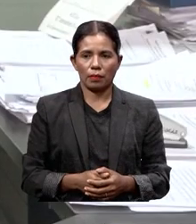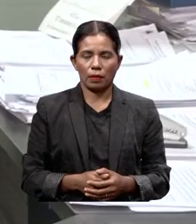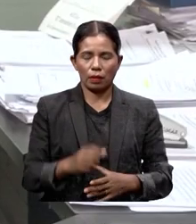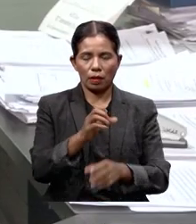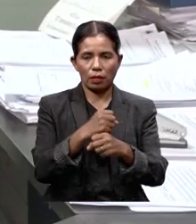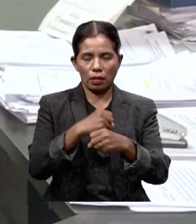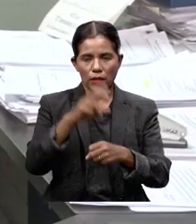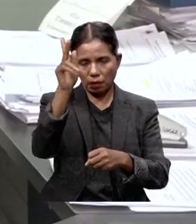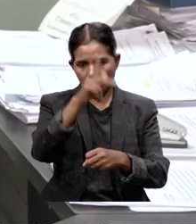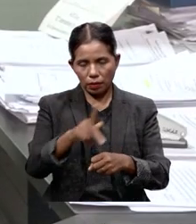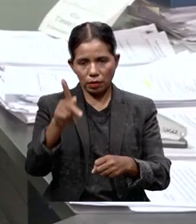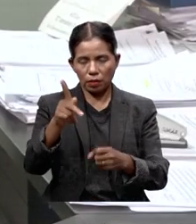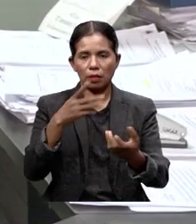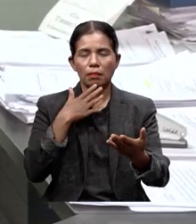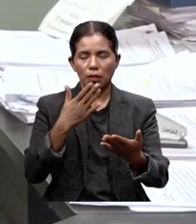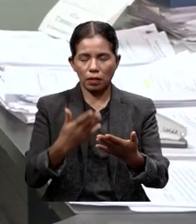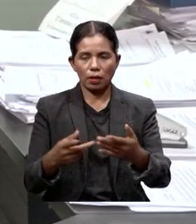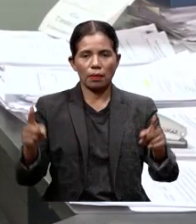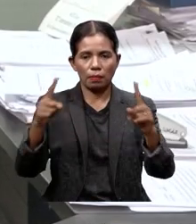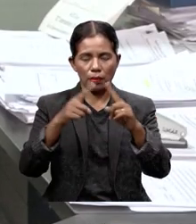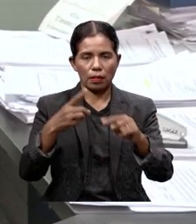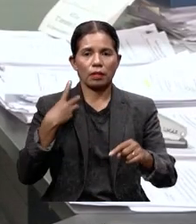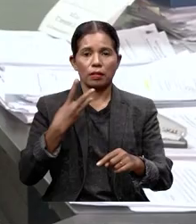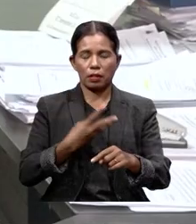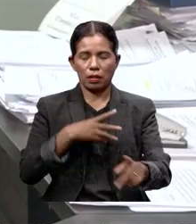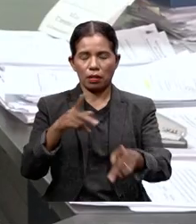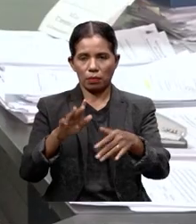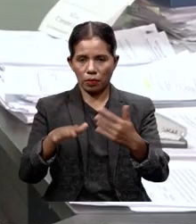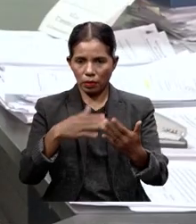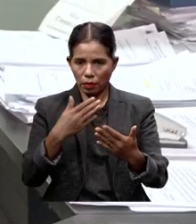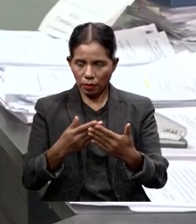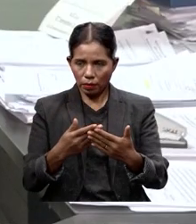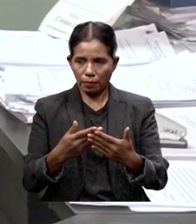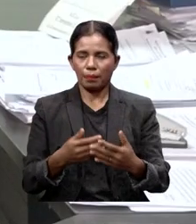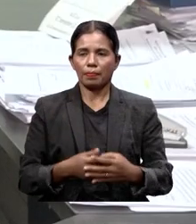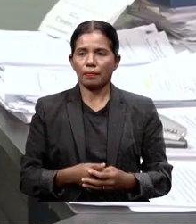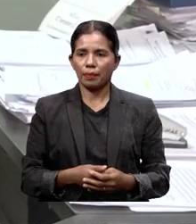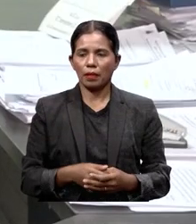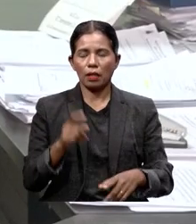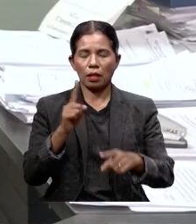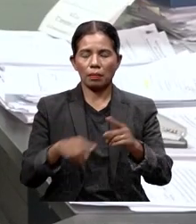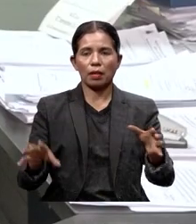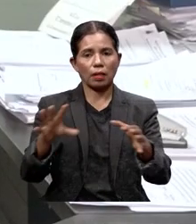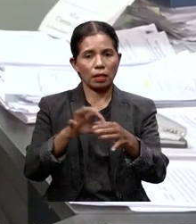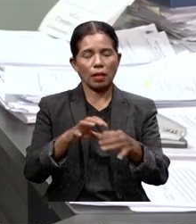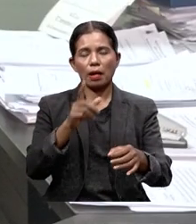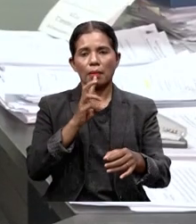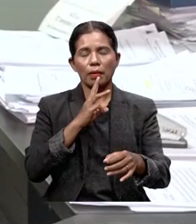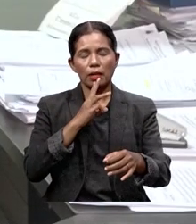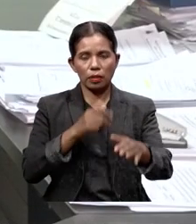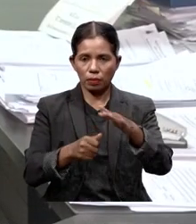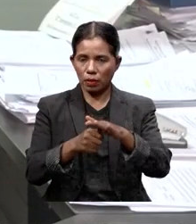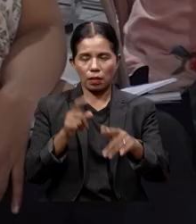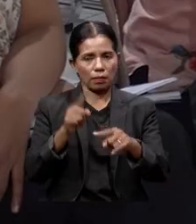pesquisá-lo inspeção de media, para aí tinha comunidade sira para la bela ligação ilegal na bela macasla. Dada